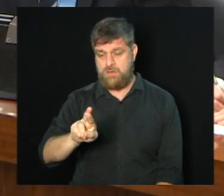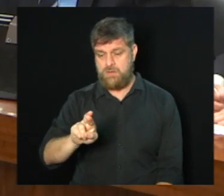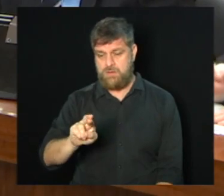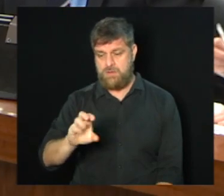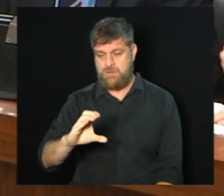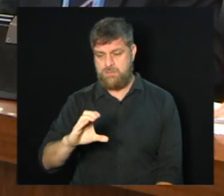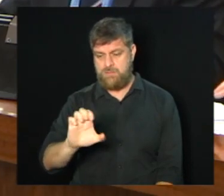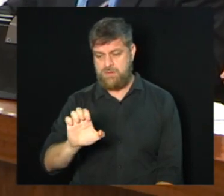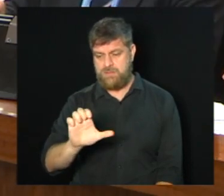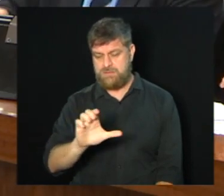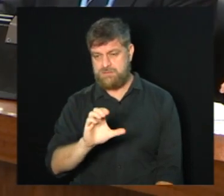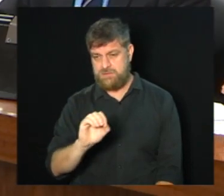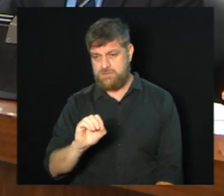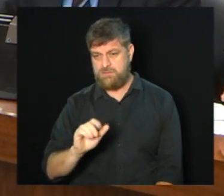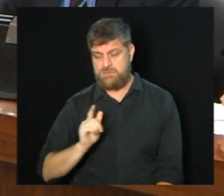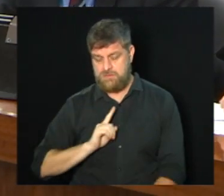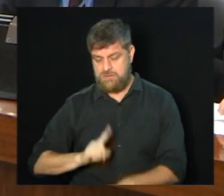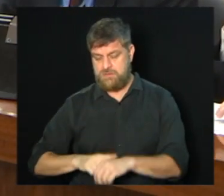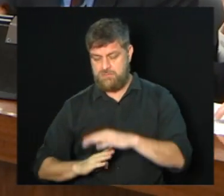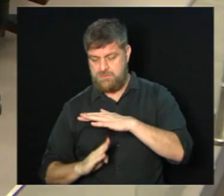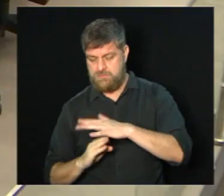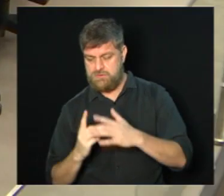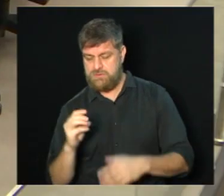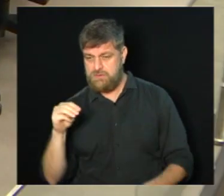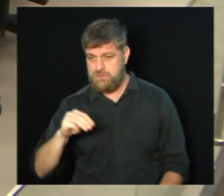Vossa Excelência tem a tribuna por até 10 minutos.